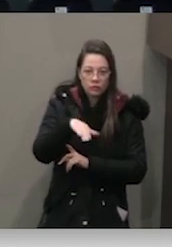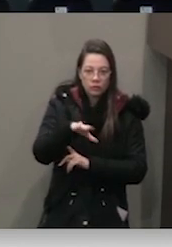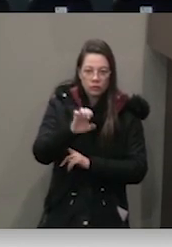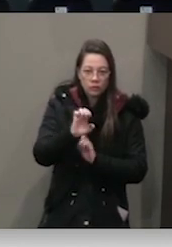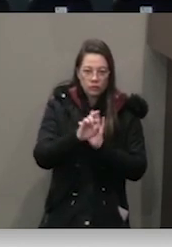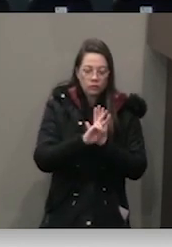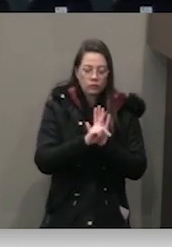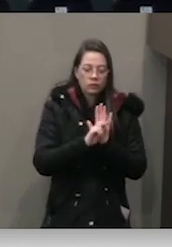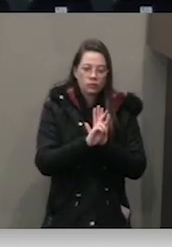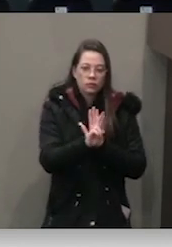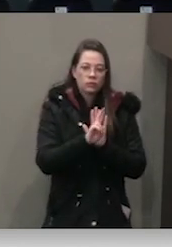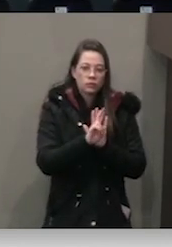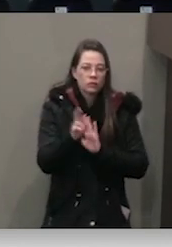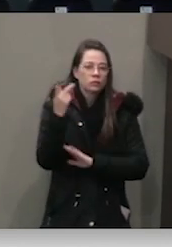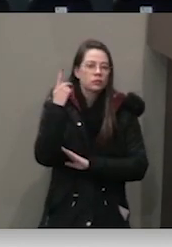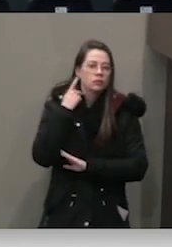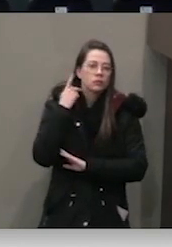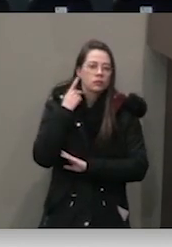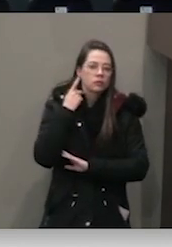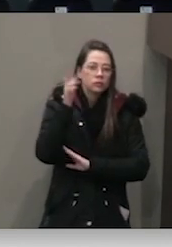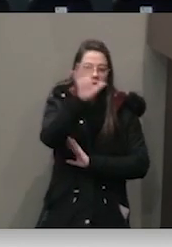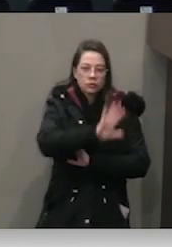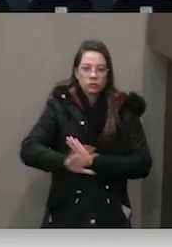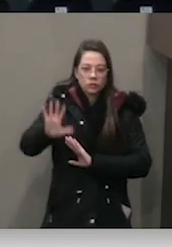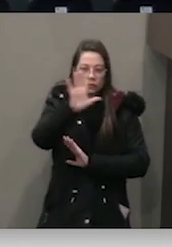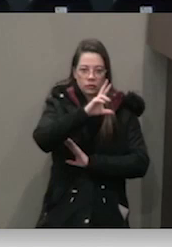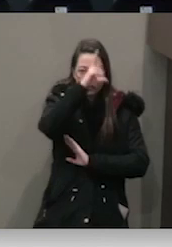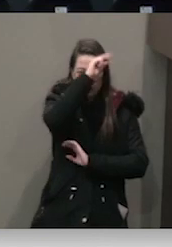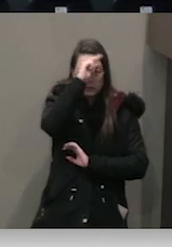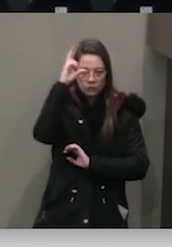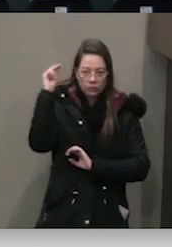da Procuradoria-Geral do município.